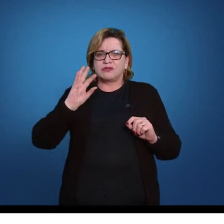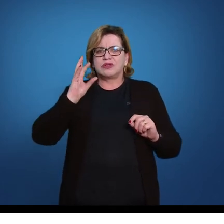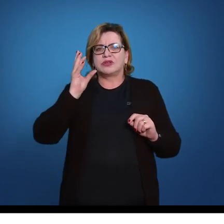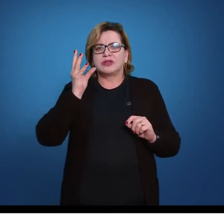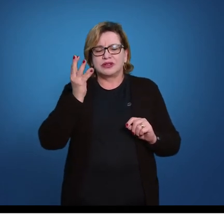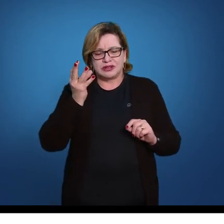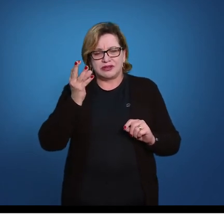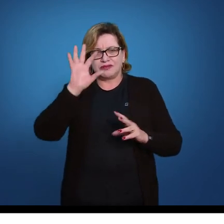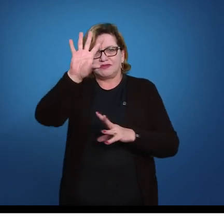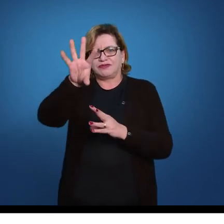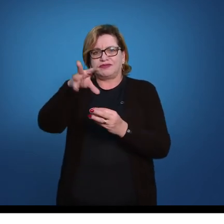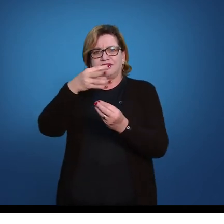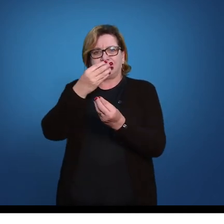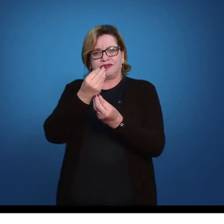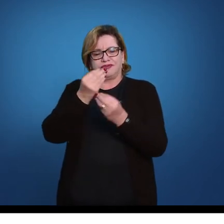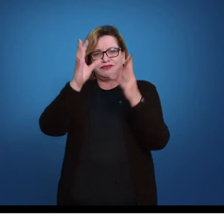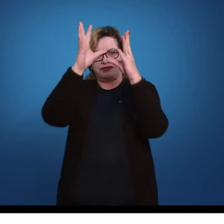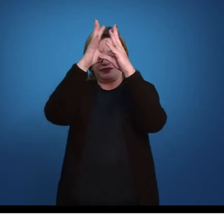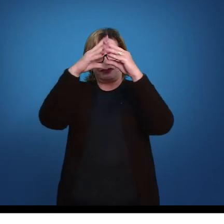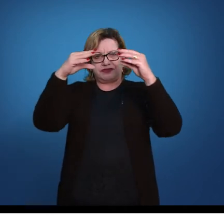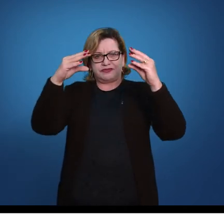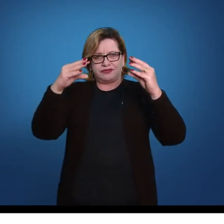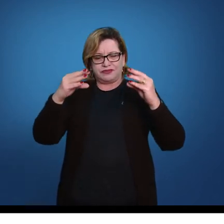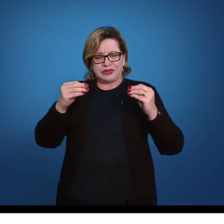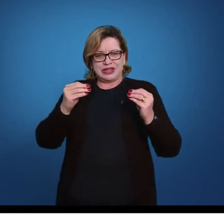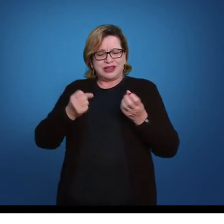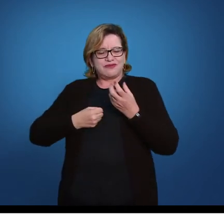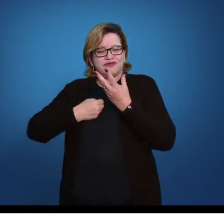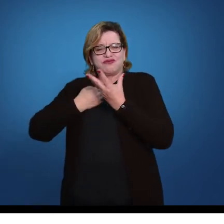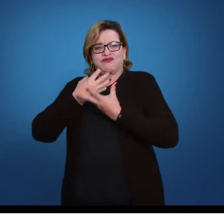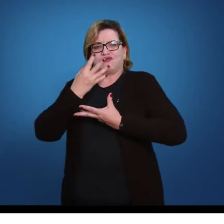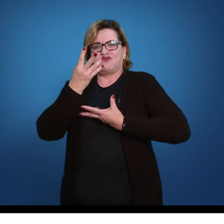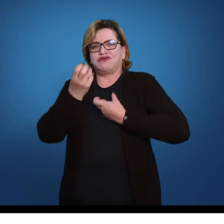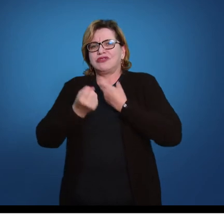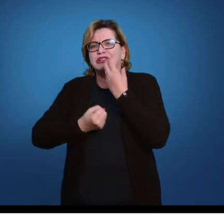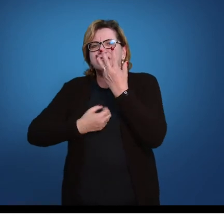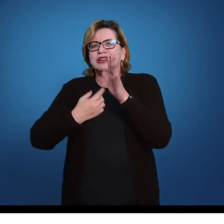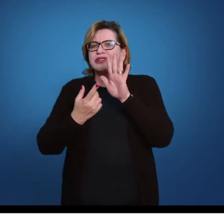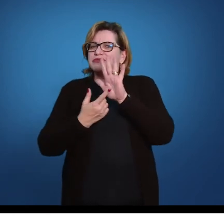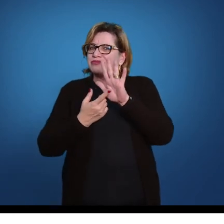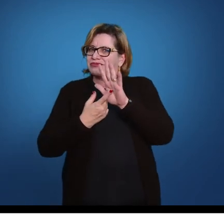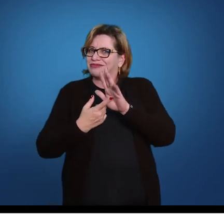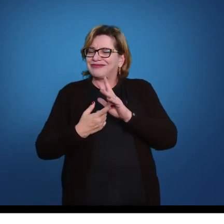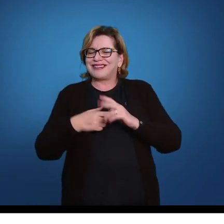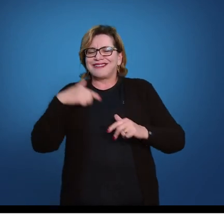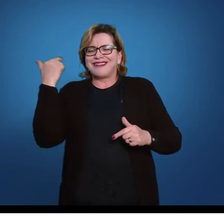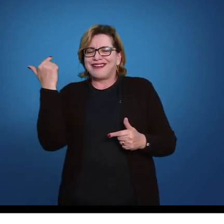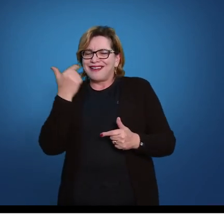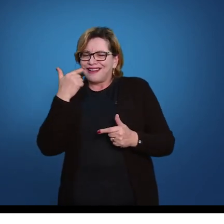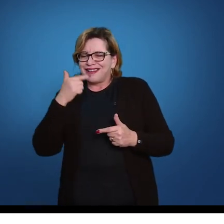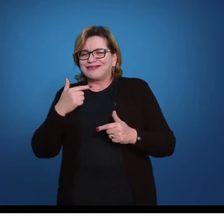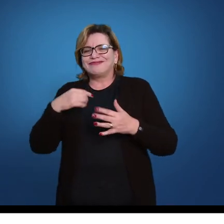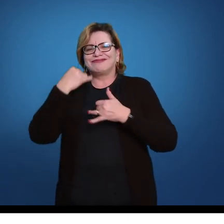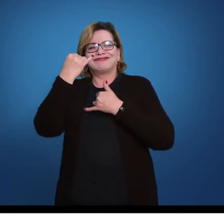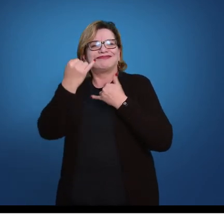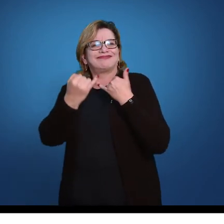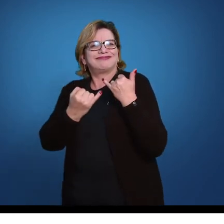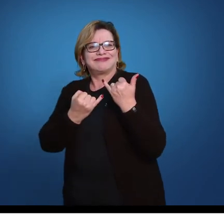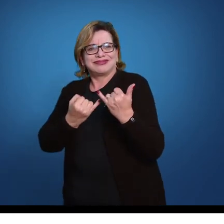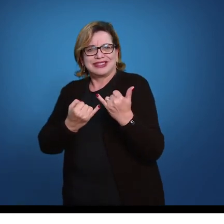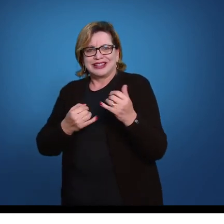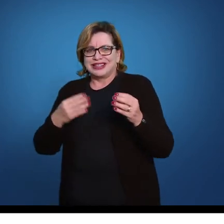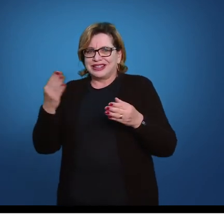A arte circense, que era espontânea, era uma representação da diversão, do entretenimento,